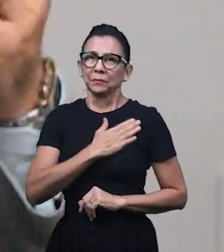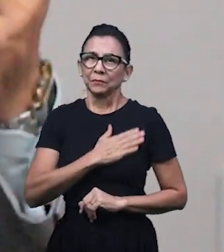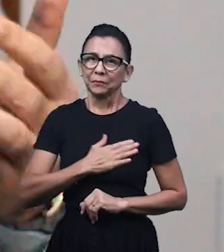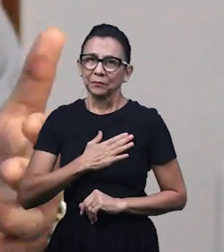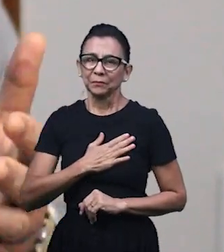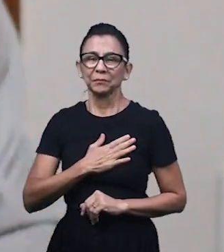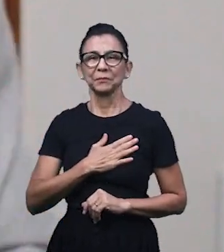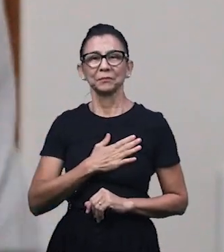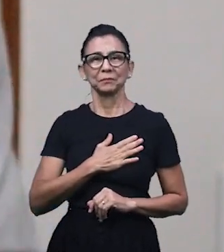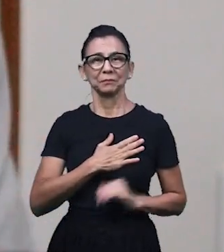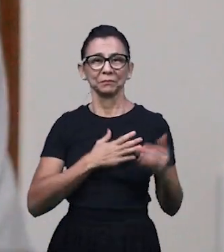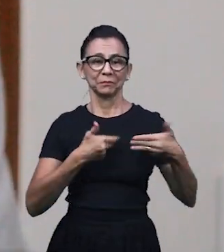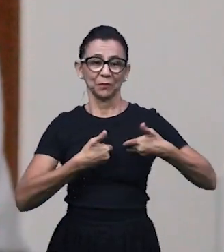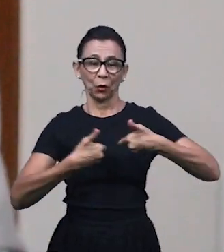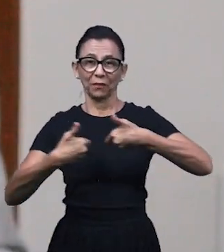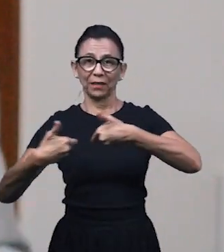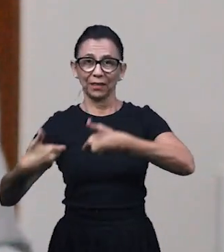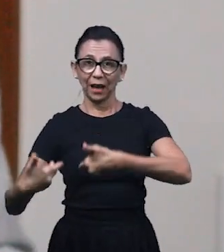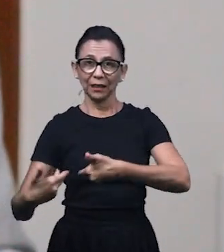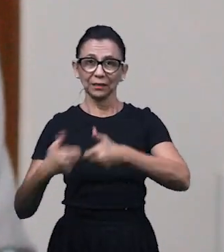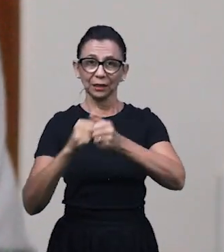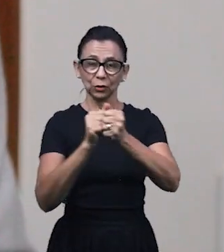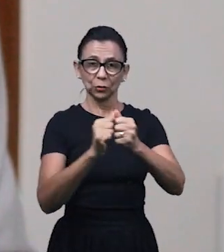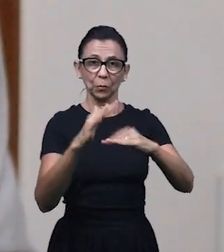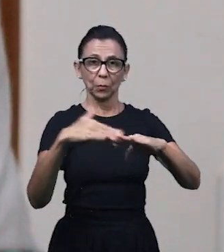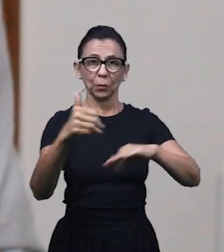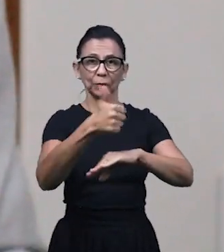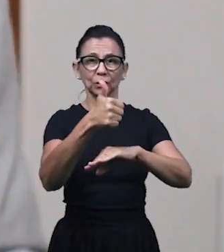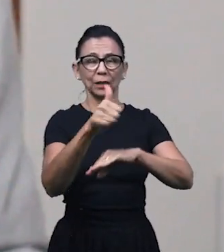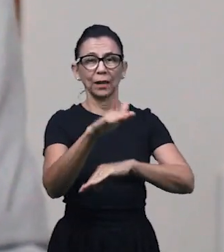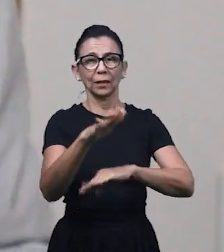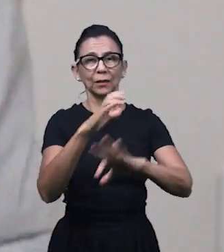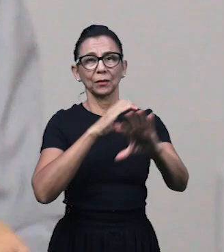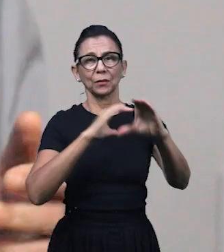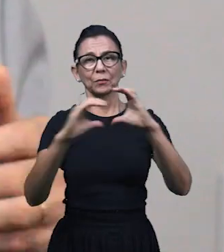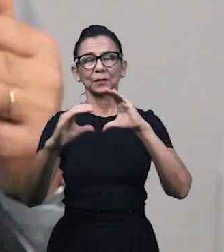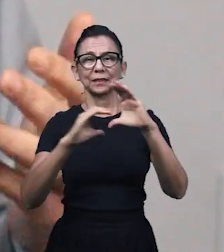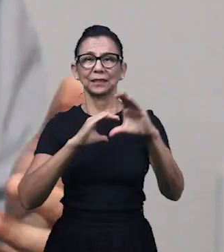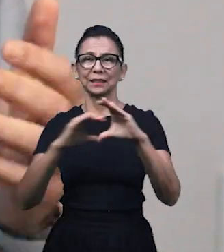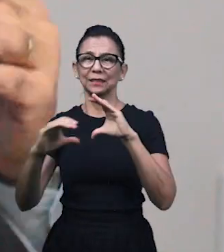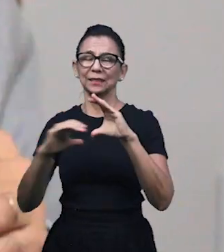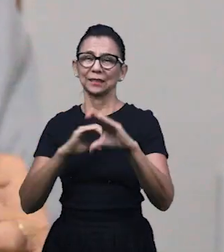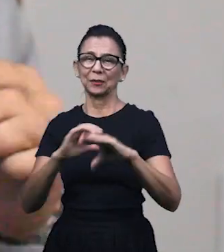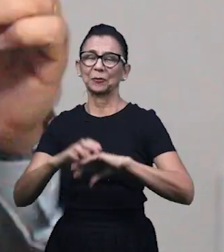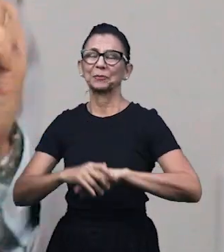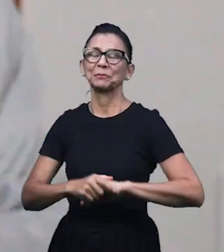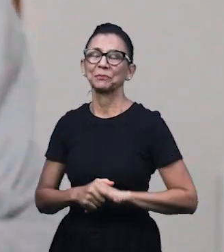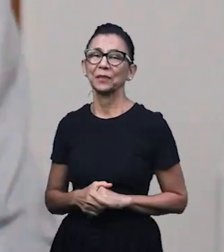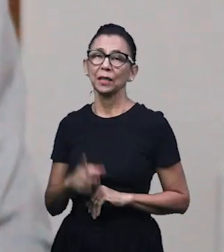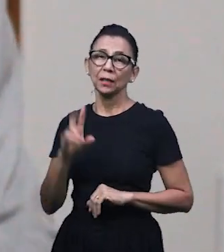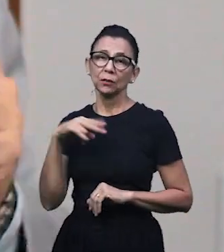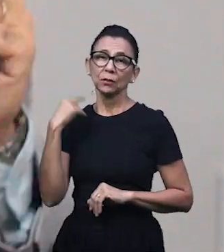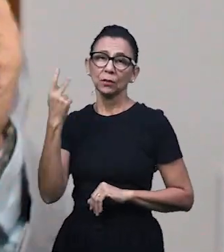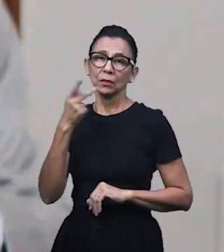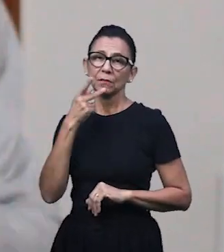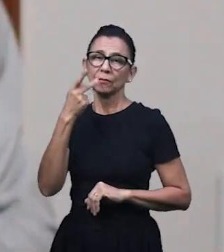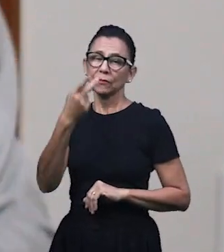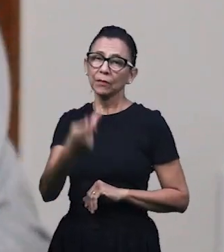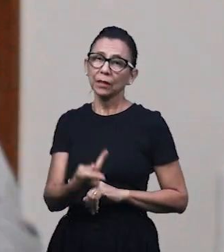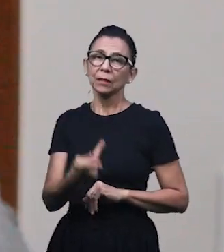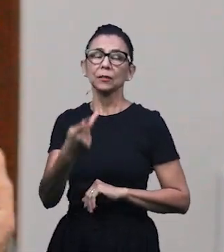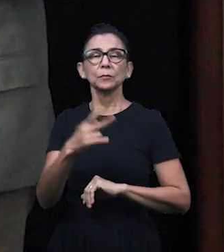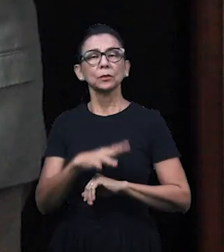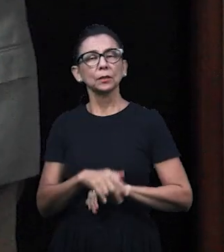esse convite, de estar ali com aqueles profissionais da área de comunicação para ali falar um pouco sobre a nossa experiência da